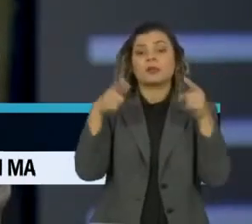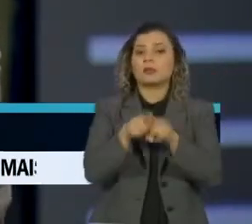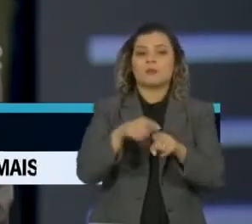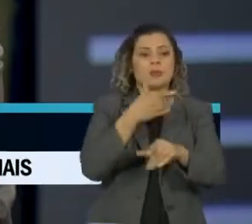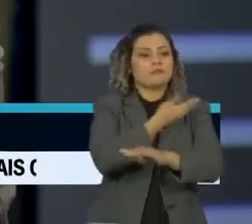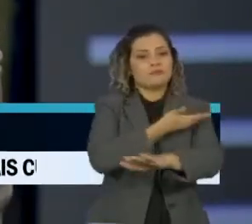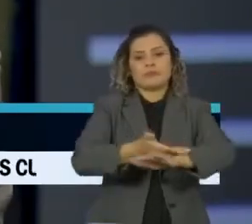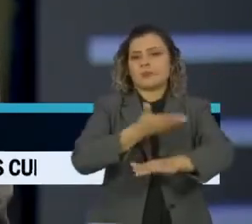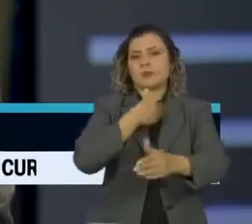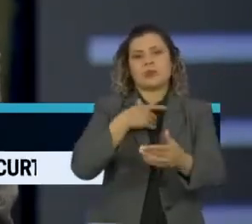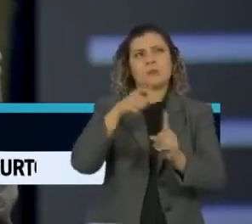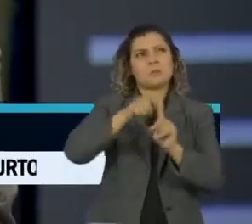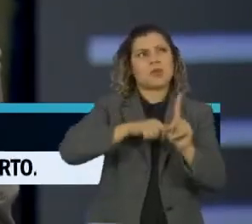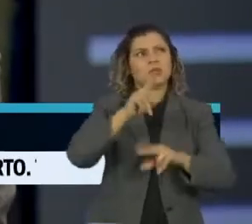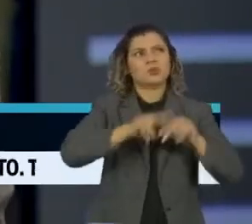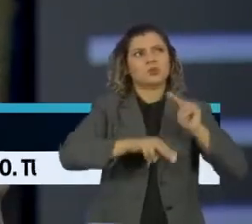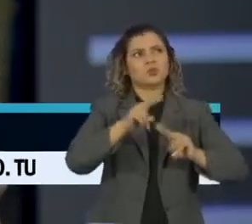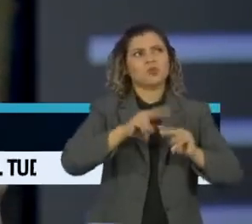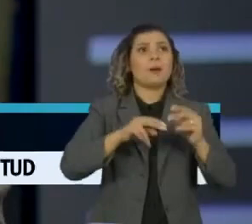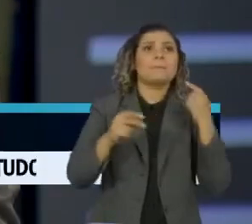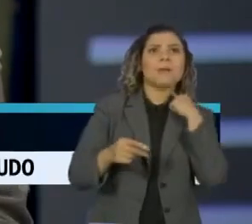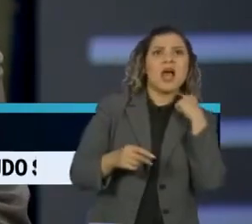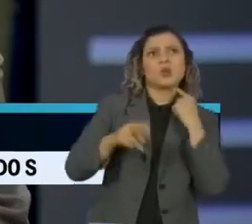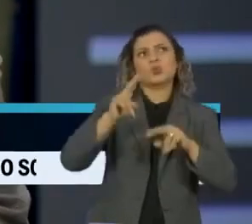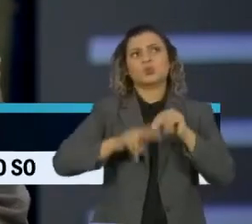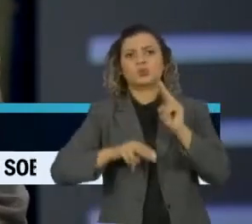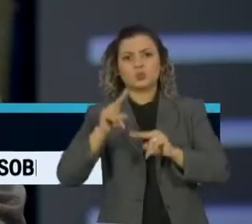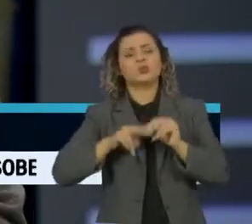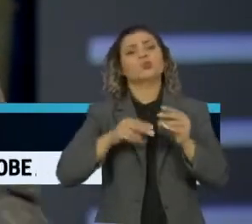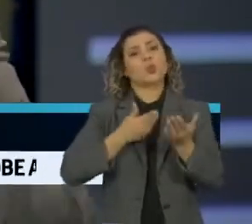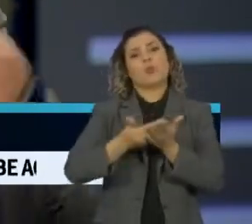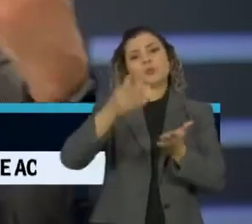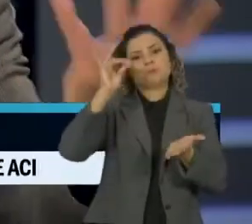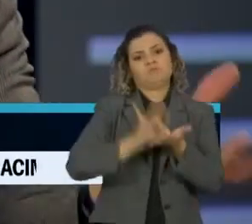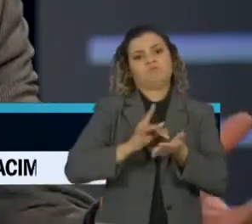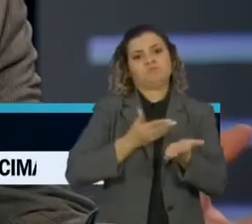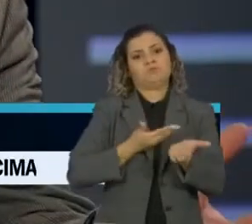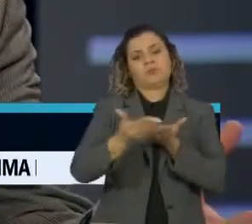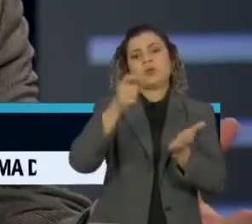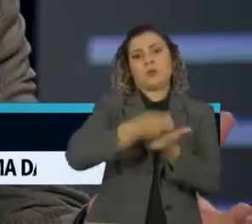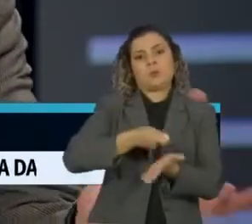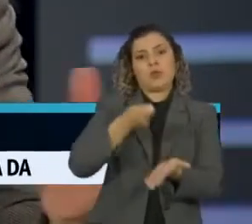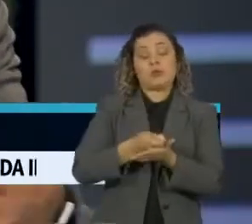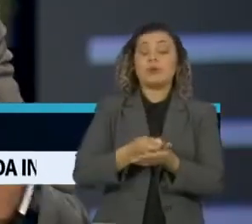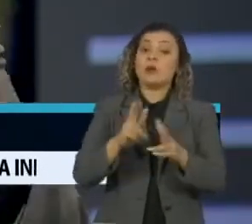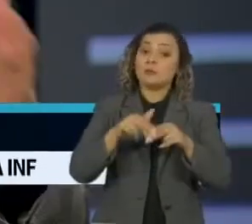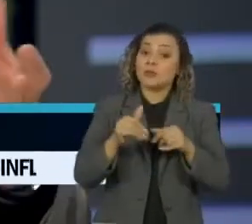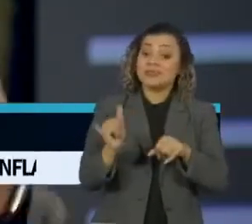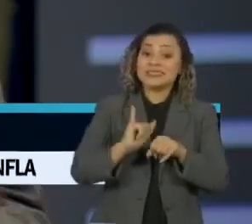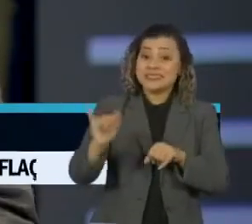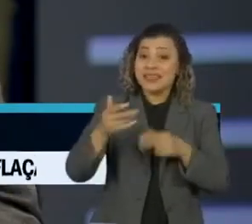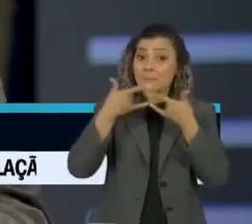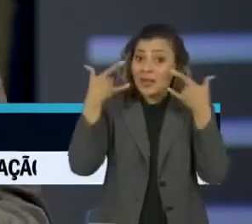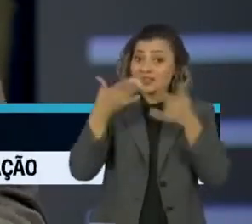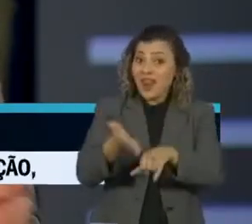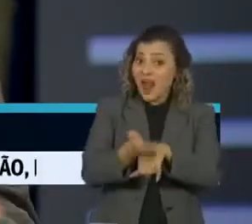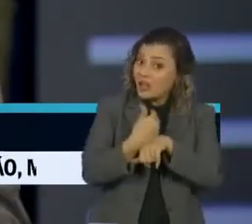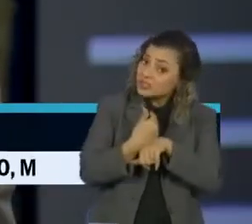a partir daí de junho, maio para junho, que começaram a ser usadas. Provavelmente, se isso tivesse sido feito